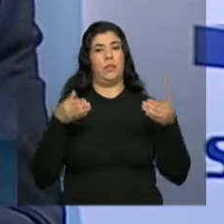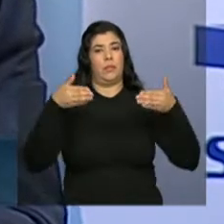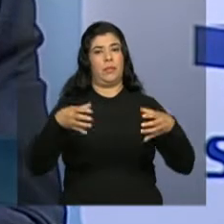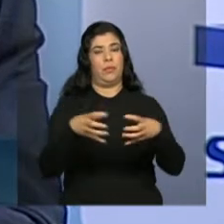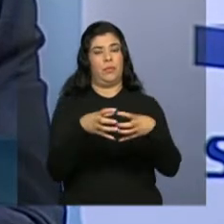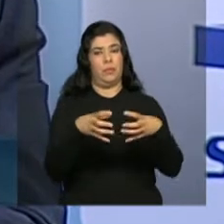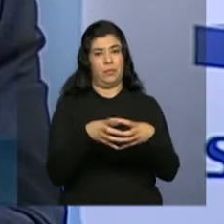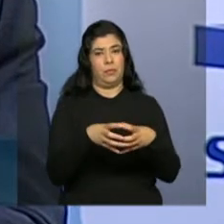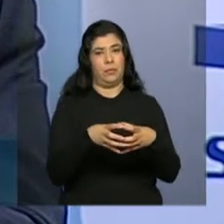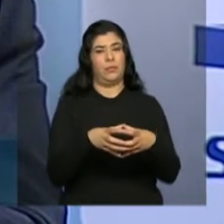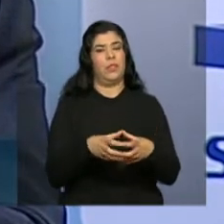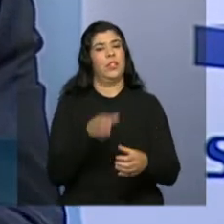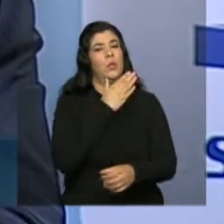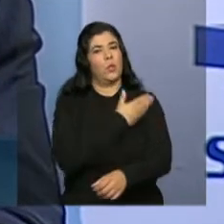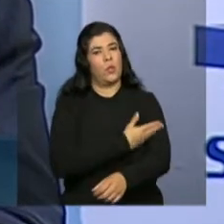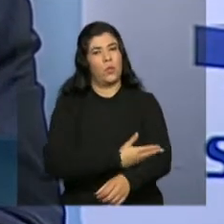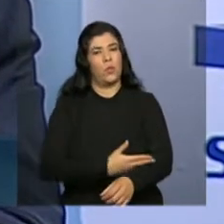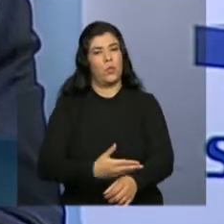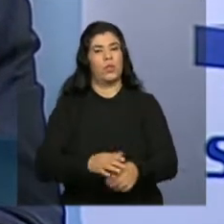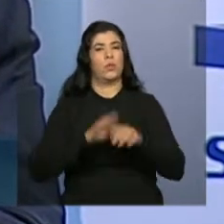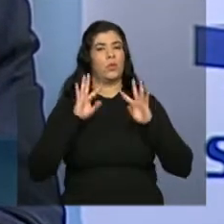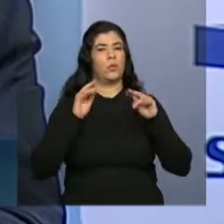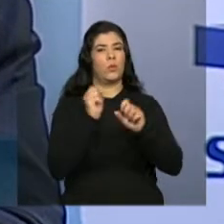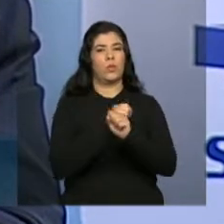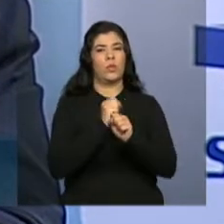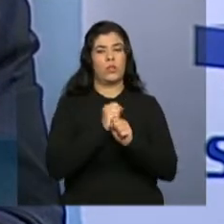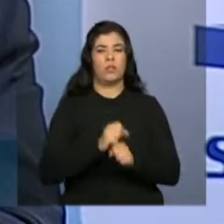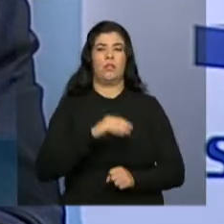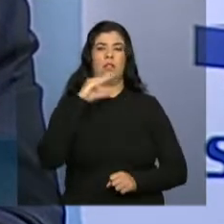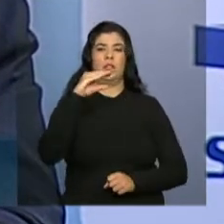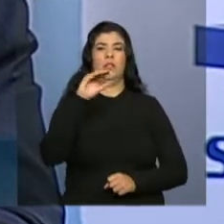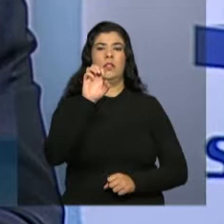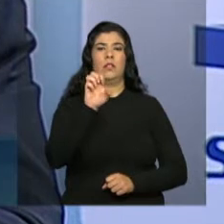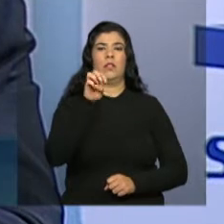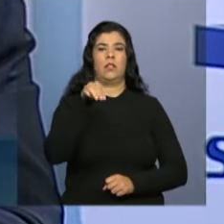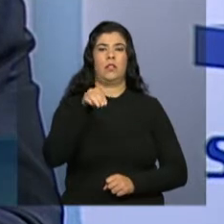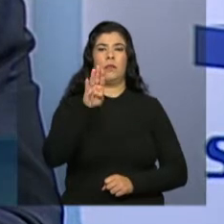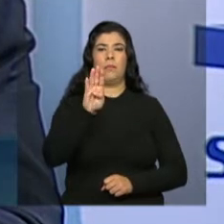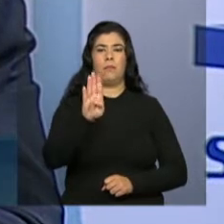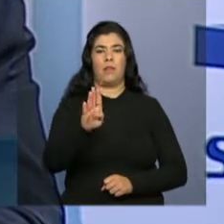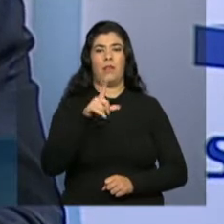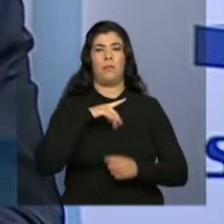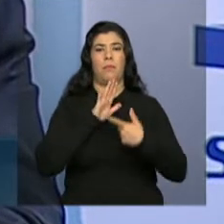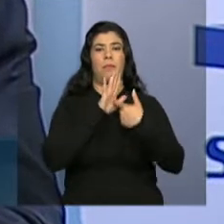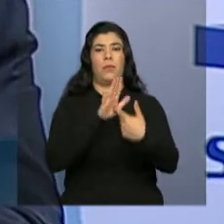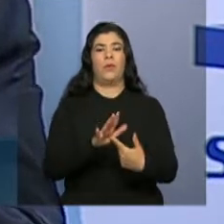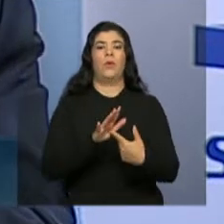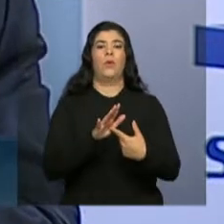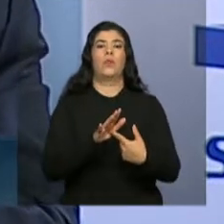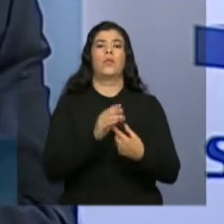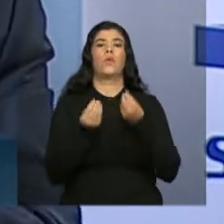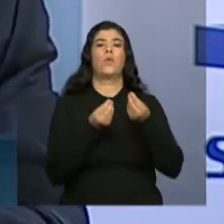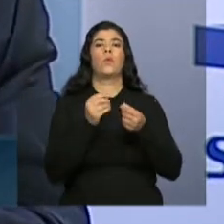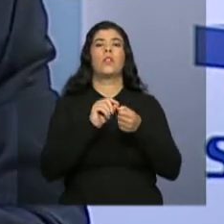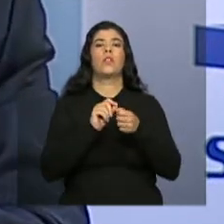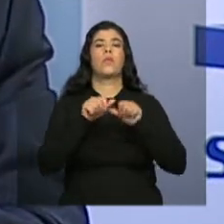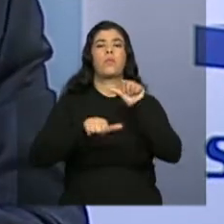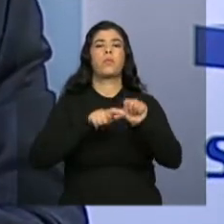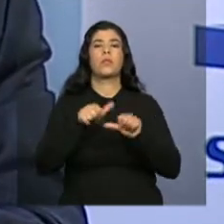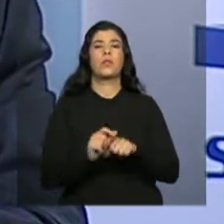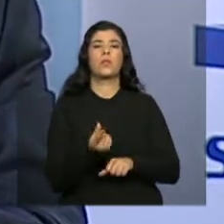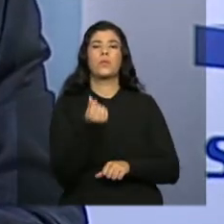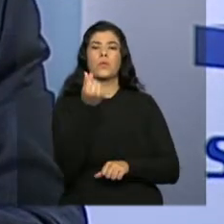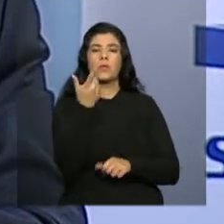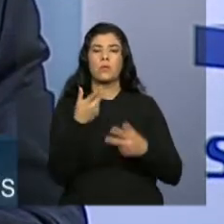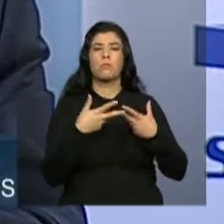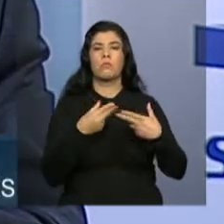tradicionalmente os exames a Semed divulga só o índice do reajuste né o vbp esse ano a gente tá fazendo essa